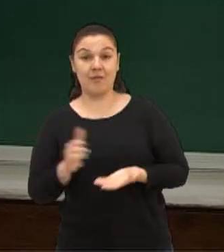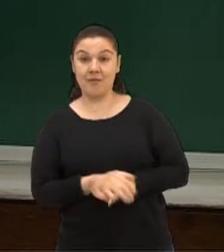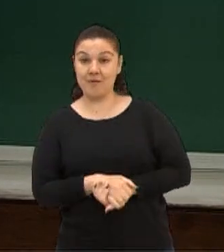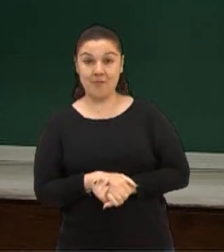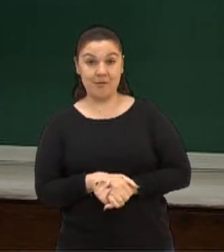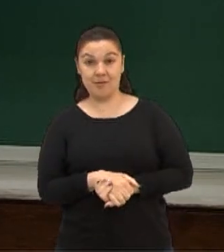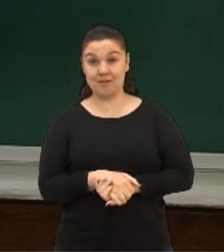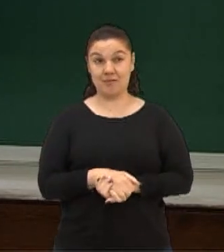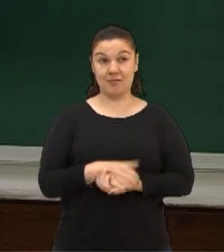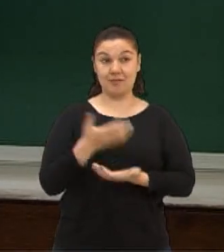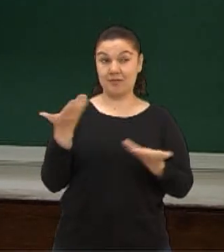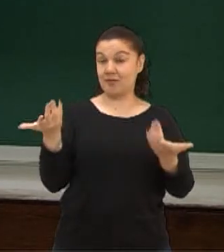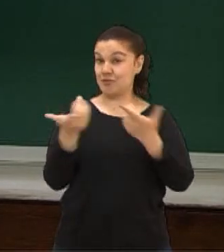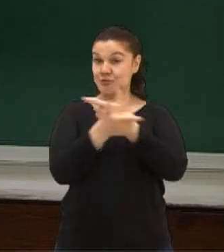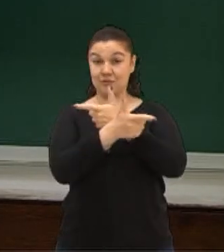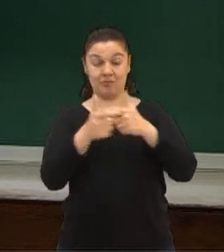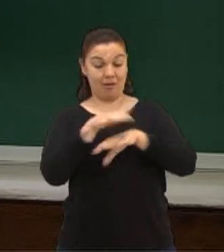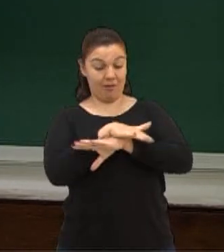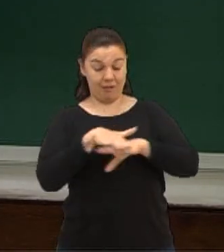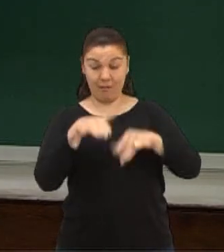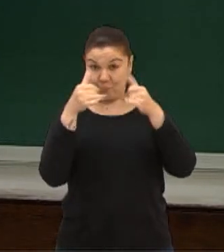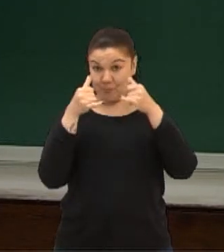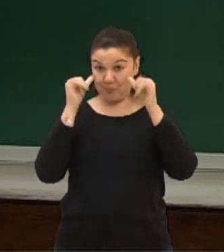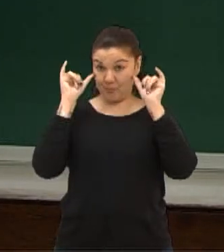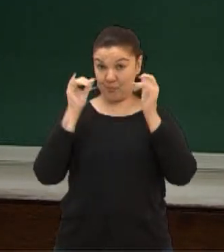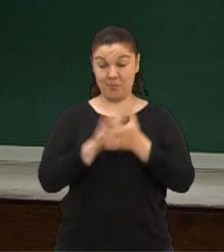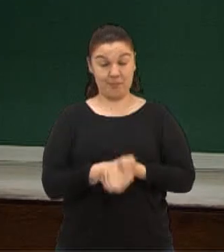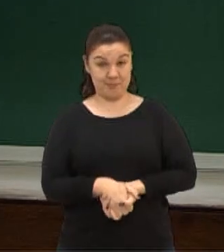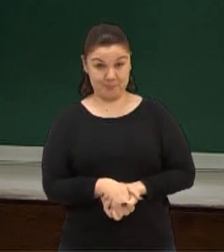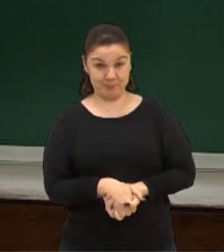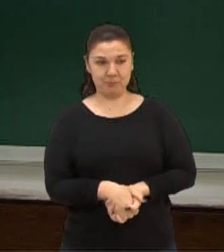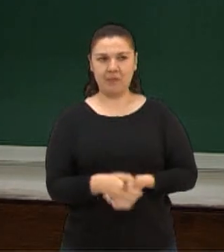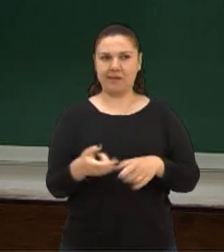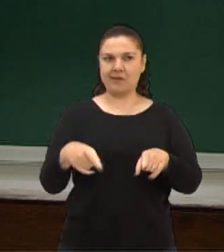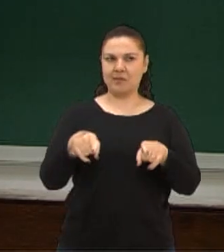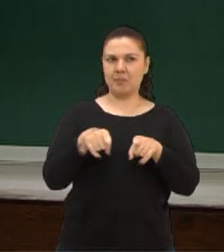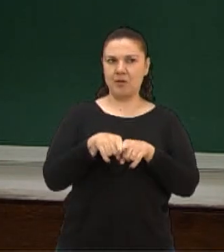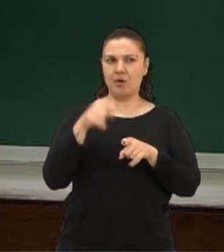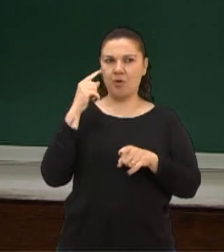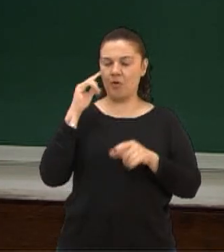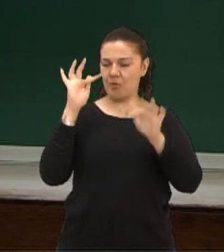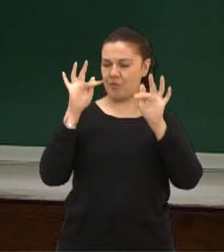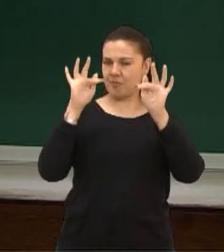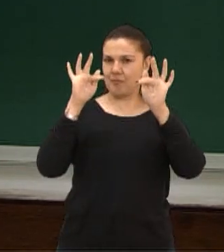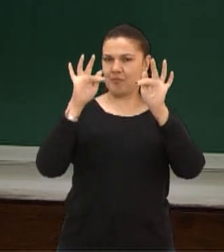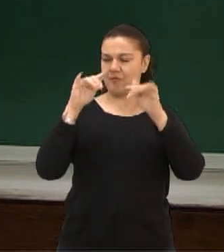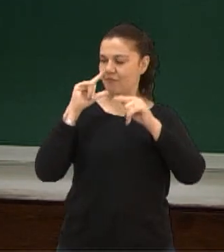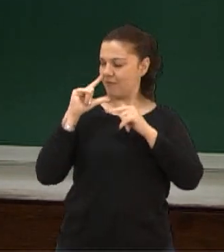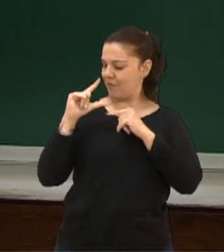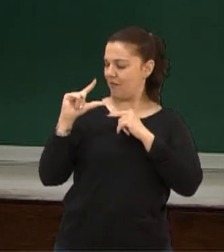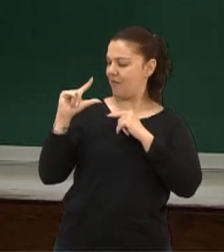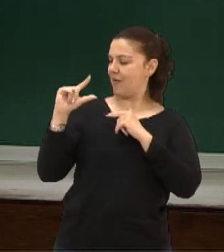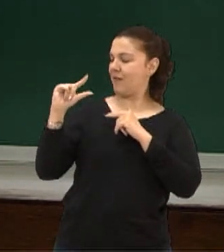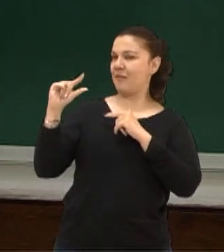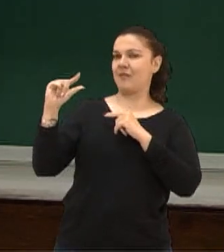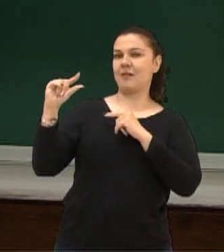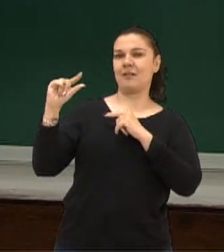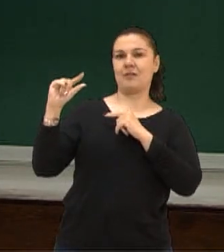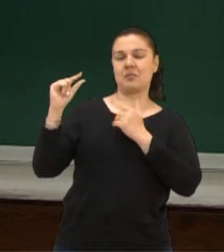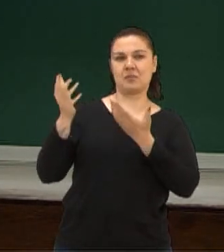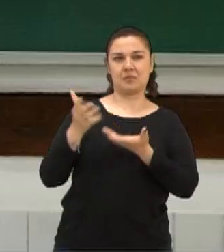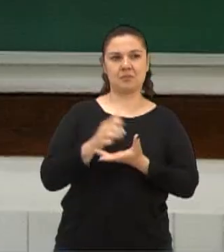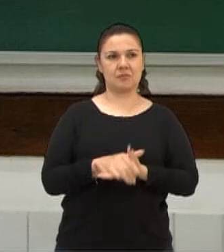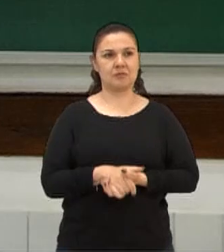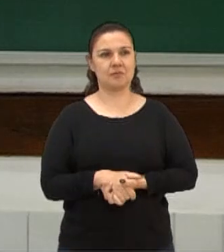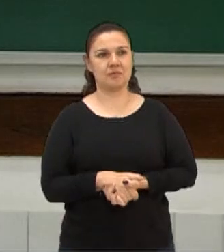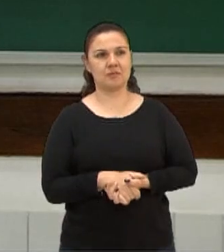da árvore, já não tem mais. E depois ele vê o quê? Ele vê indo embora alguma